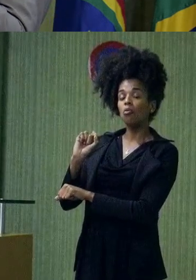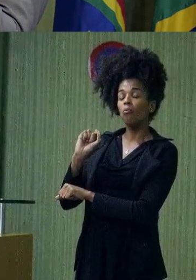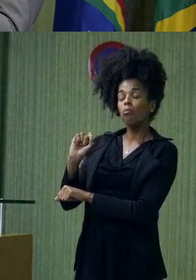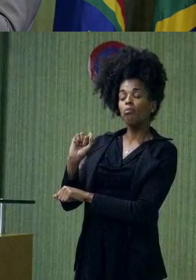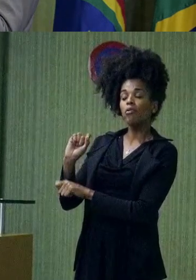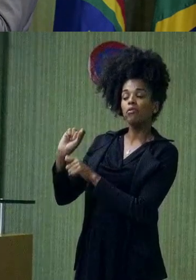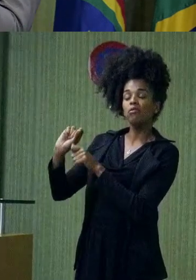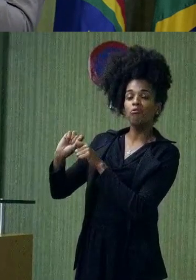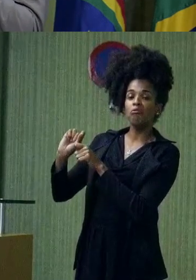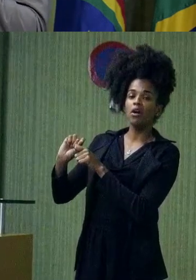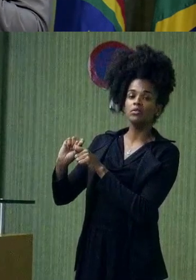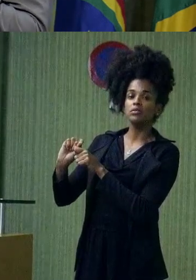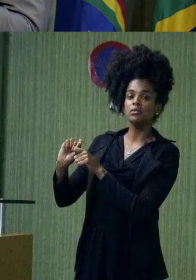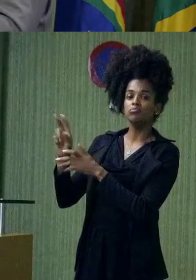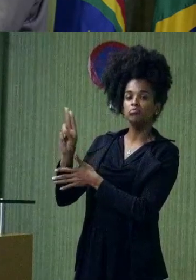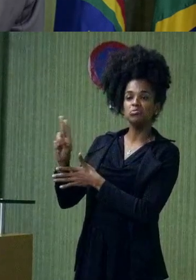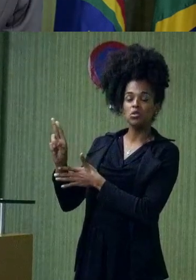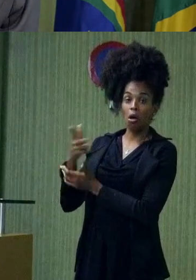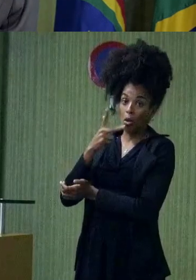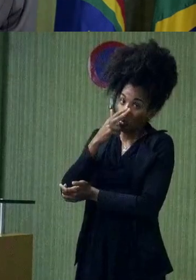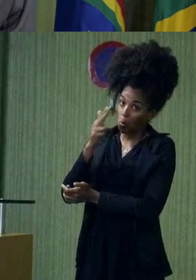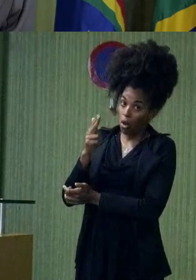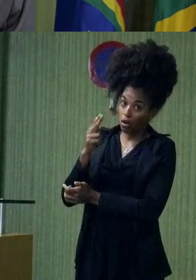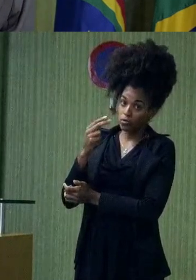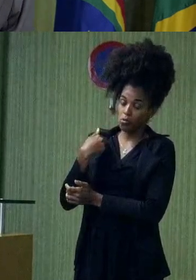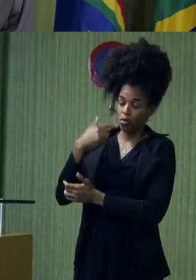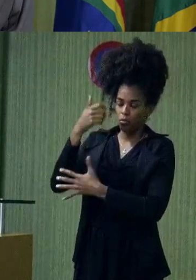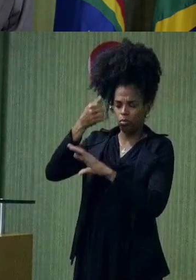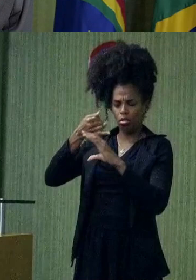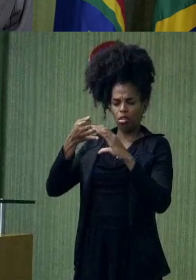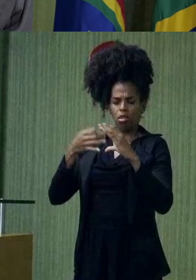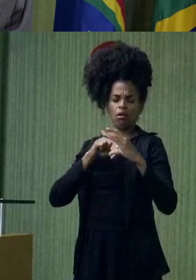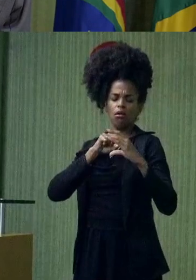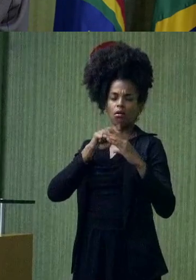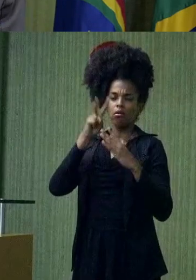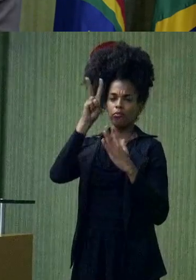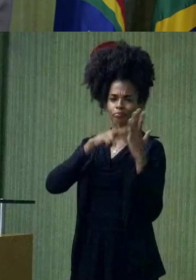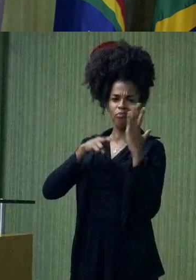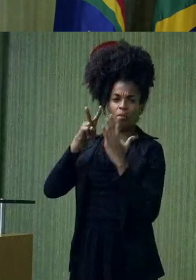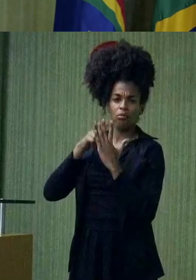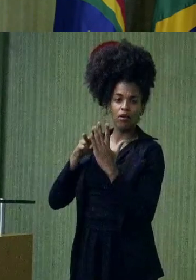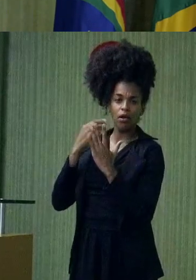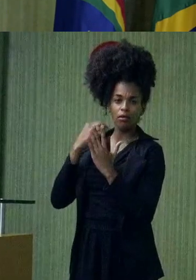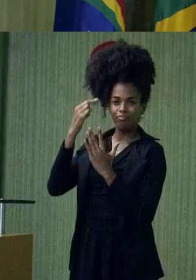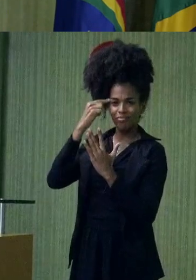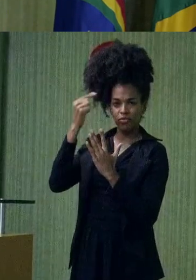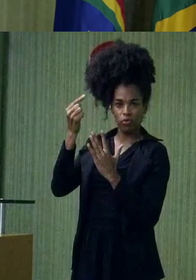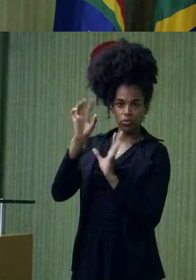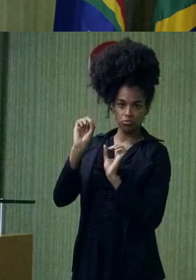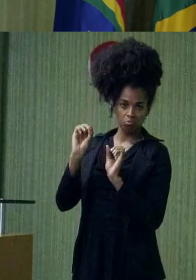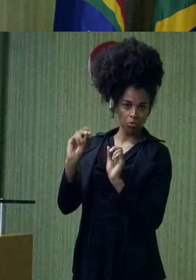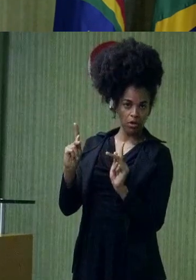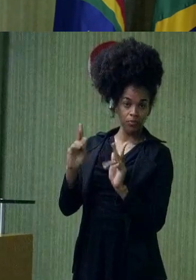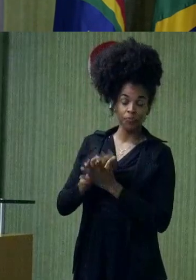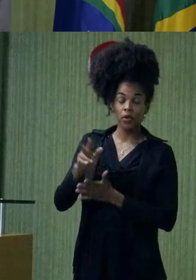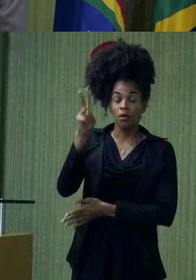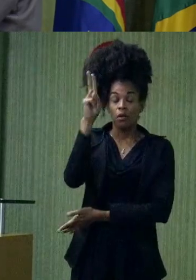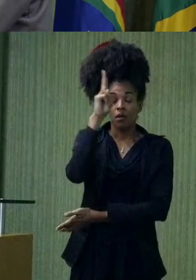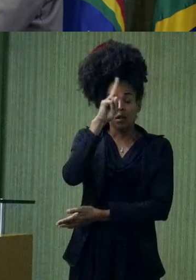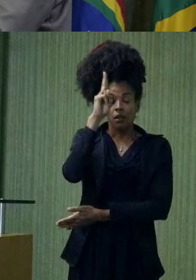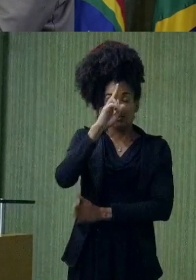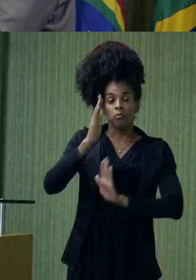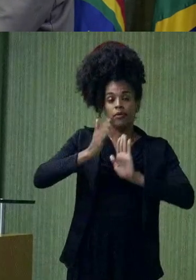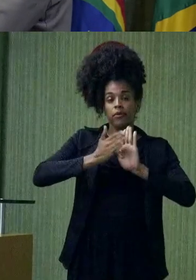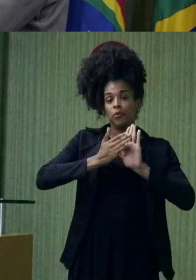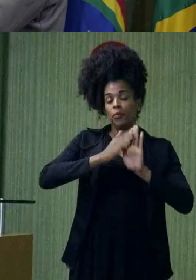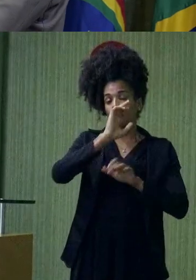social me parece que é isso tá Lembrando que a importância dos planos